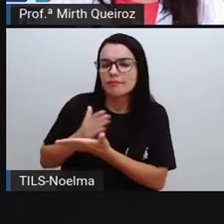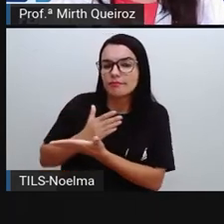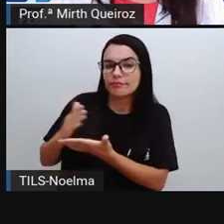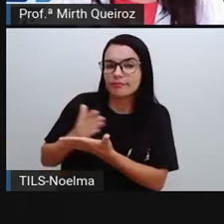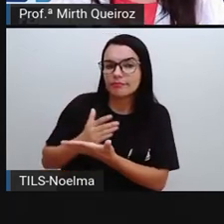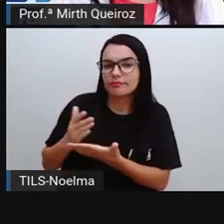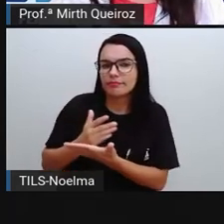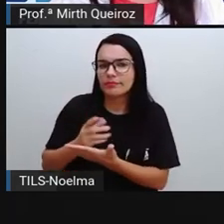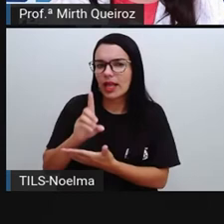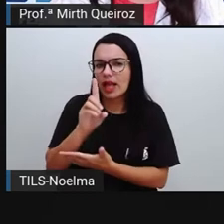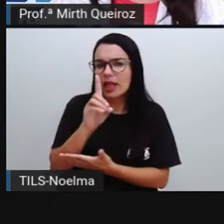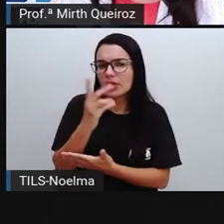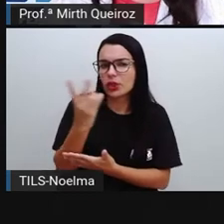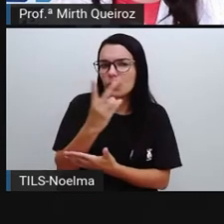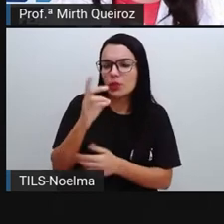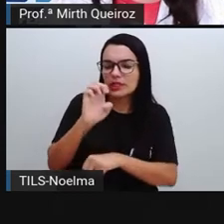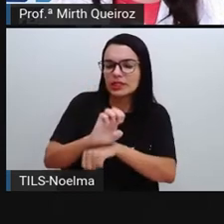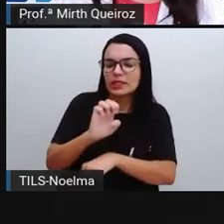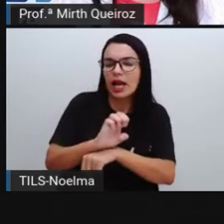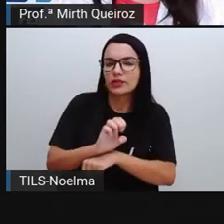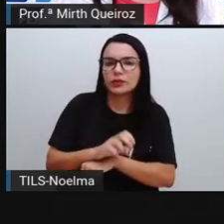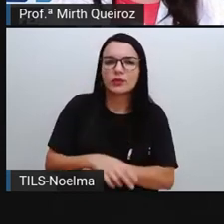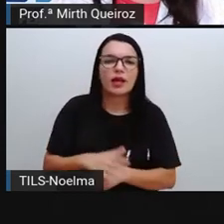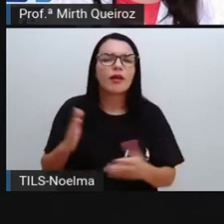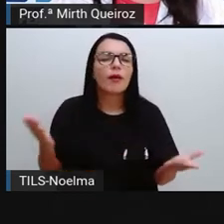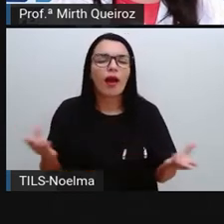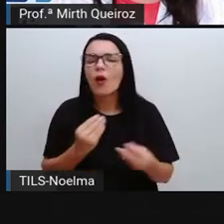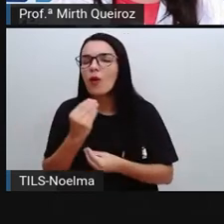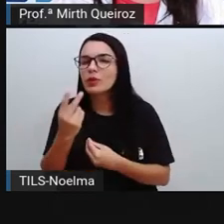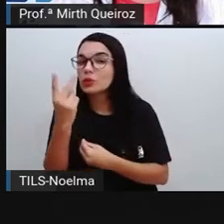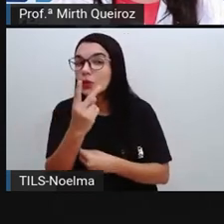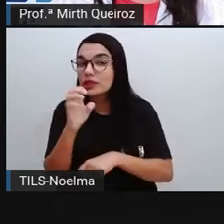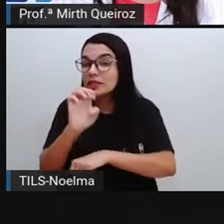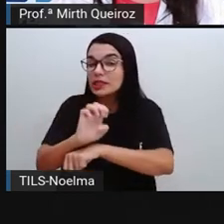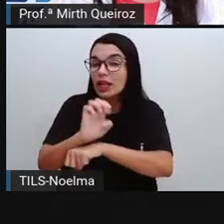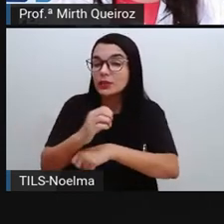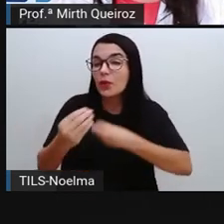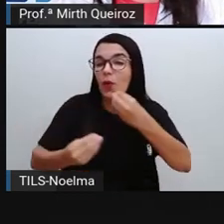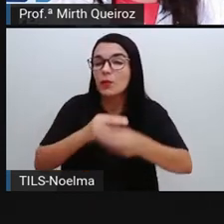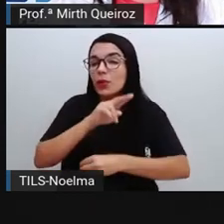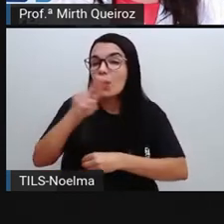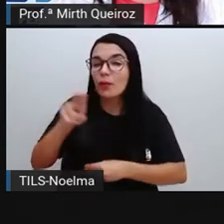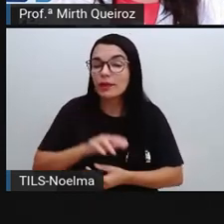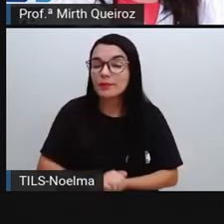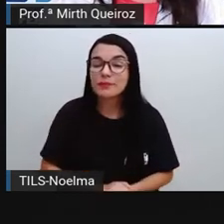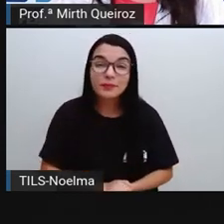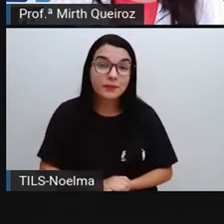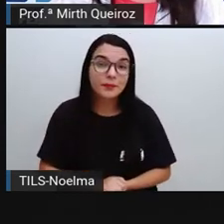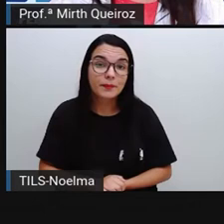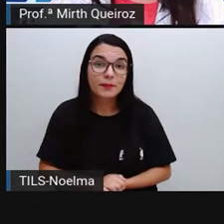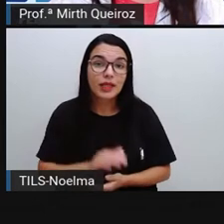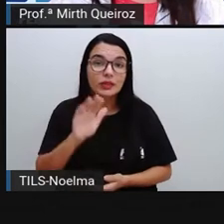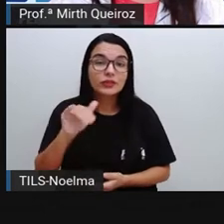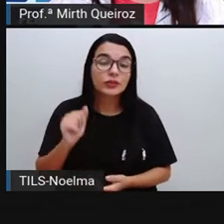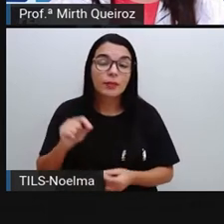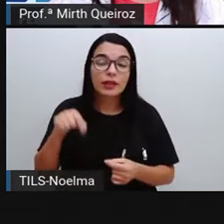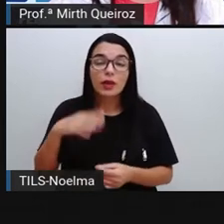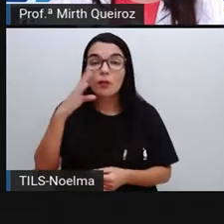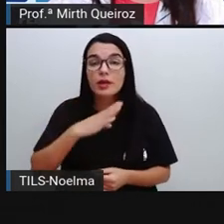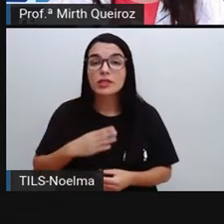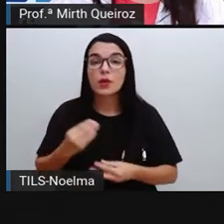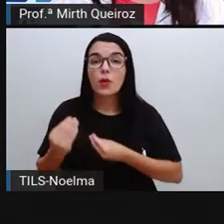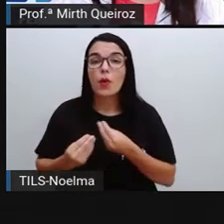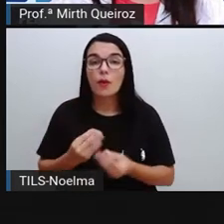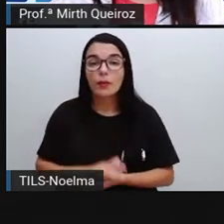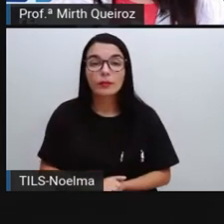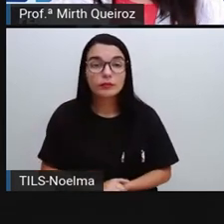entre dois estados? A separação ali entre dois estados. Qual o nome? Como é que no Brasil costuma